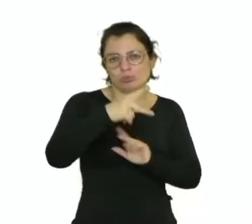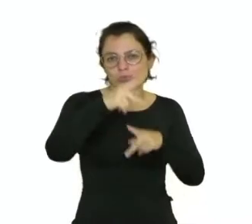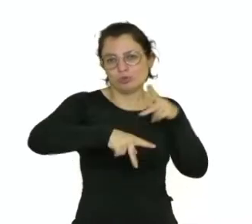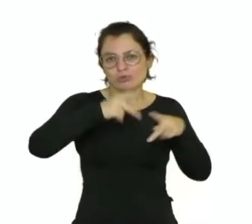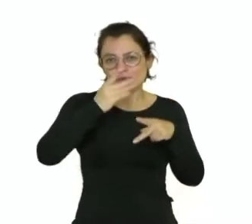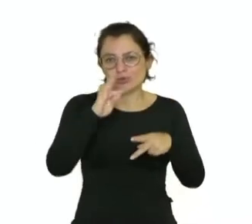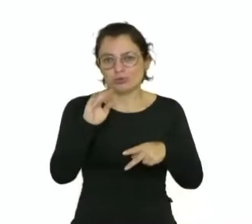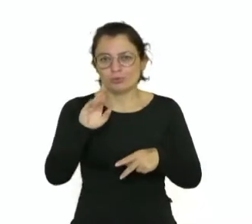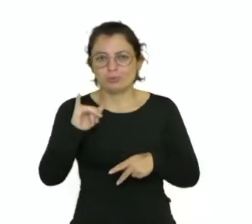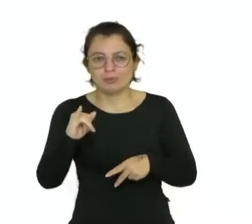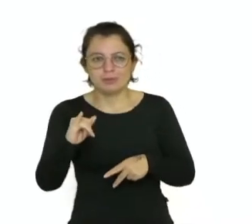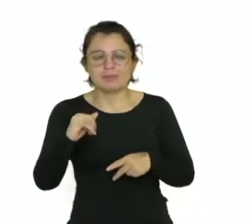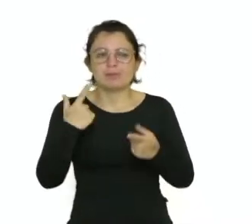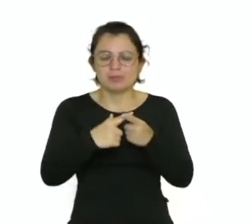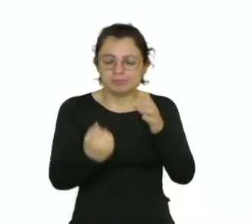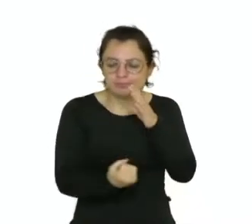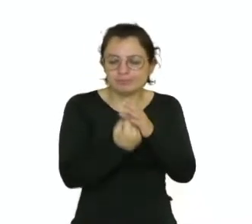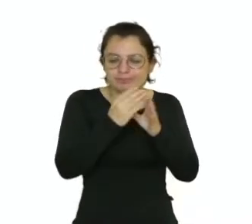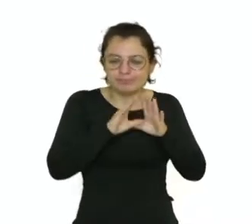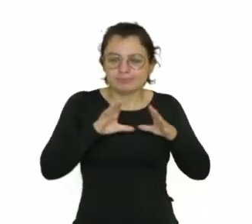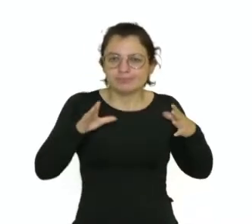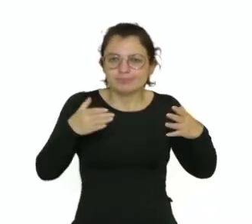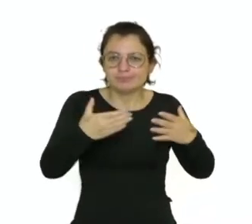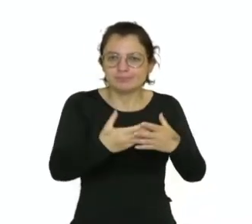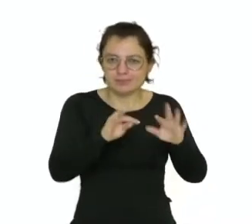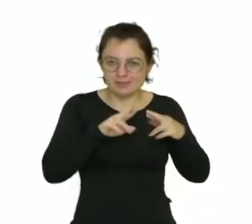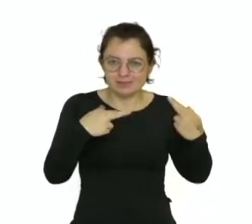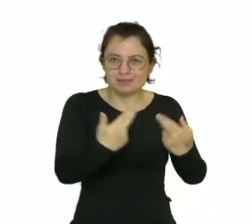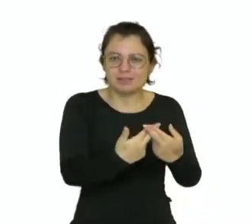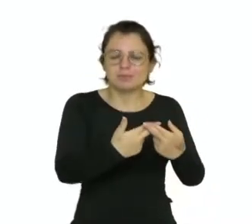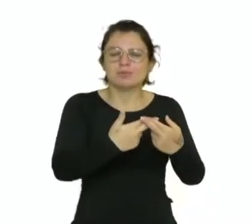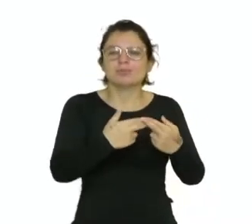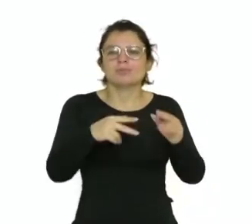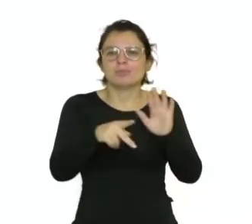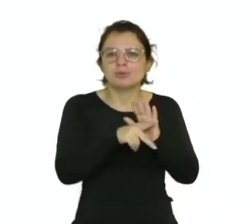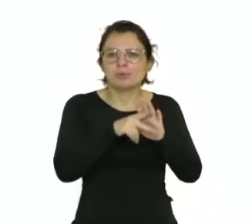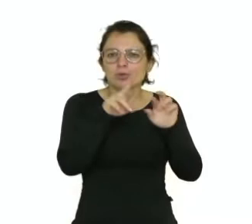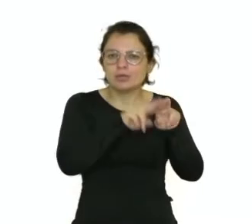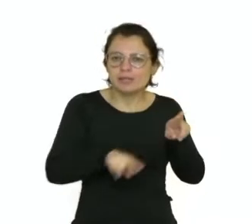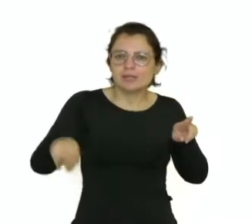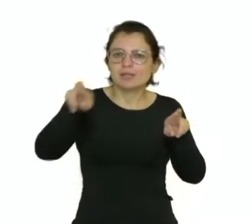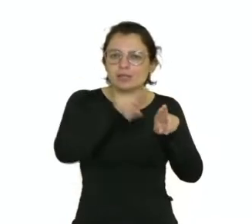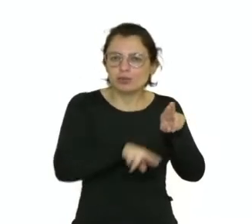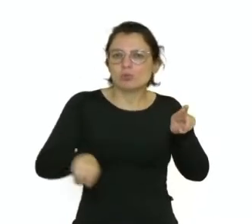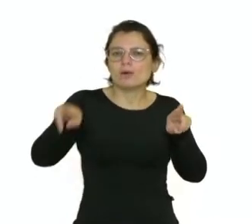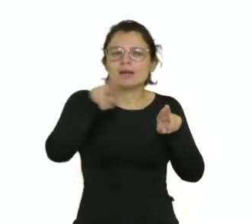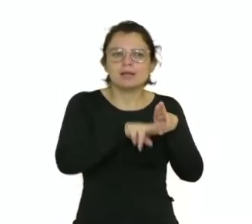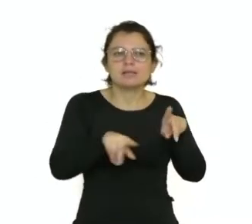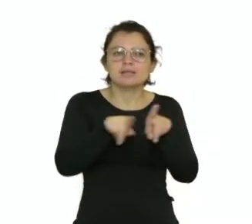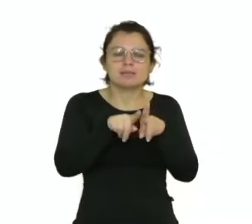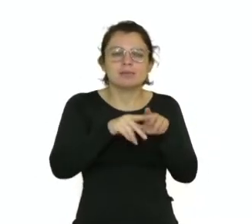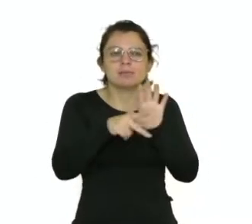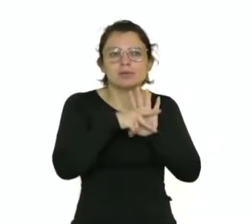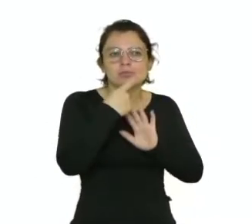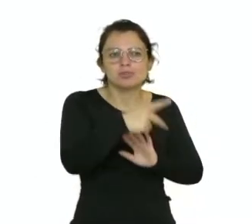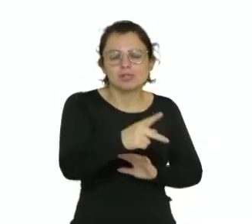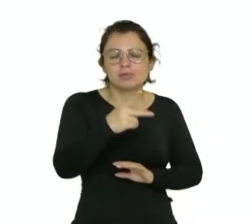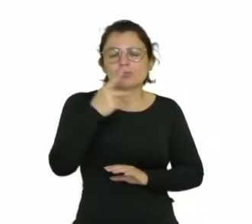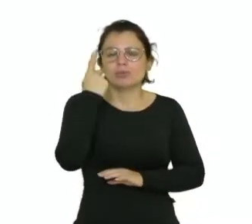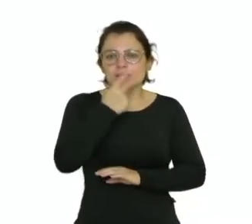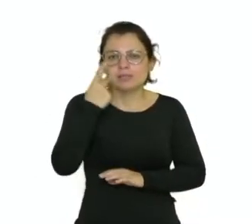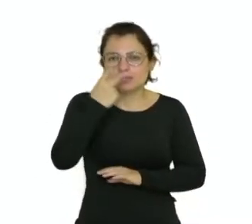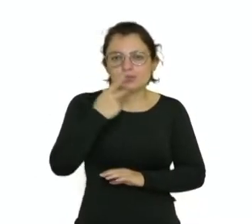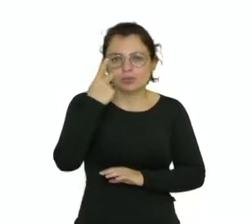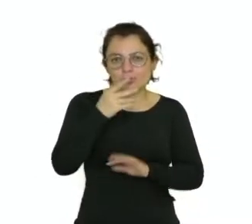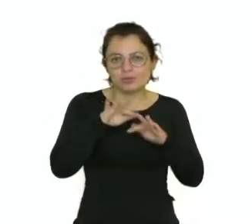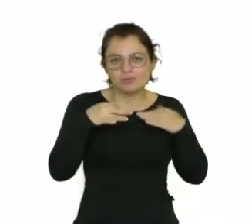Ali constroem suas aldeias e casas, seus rituais, suas relações econômicas, políticas e de parentesco, né? Então aqui nós